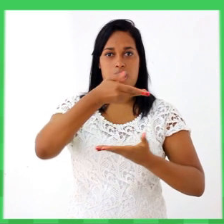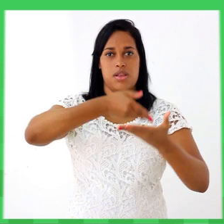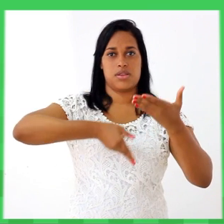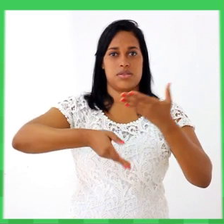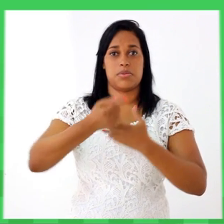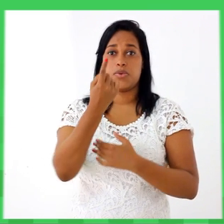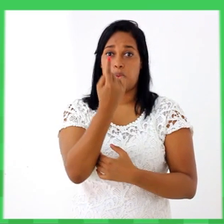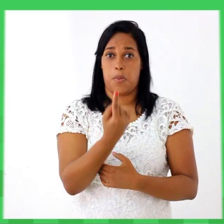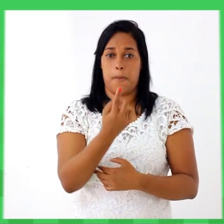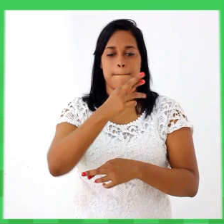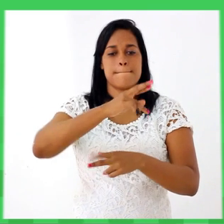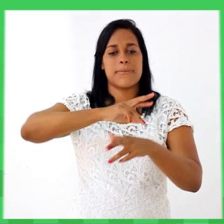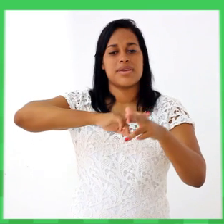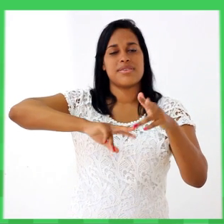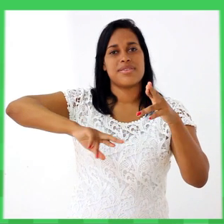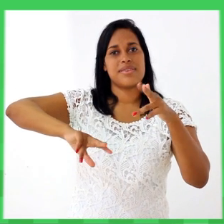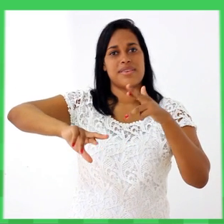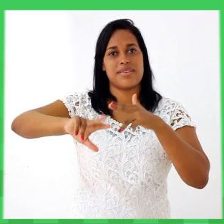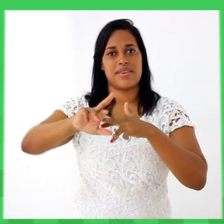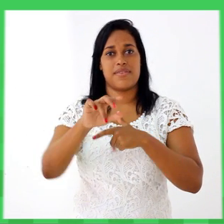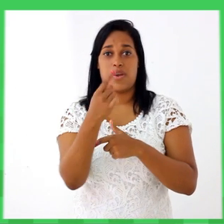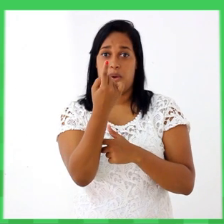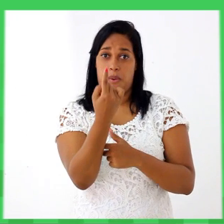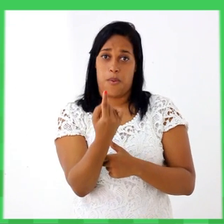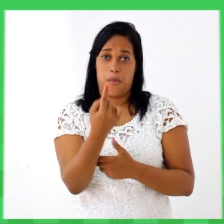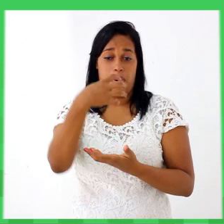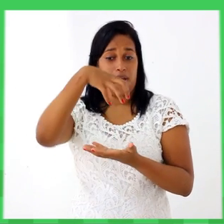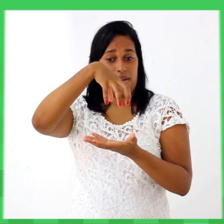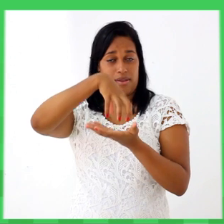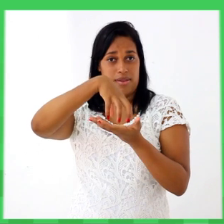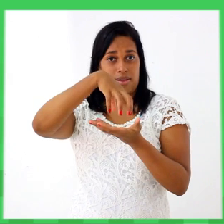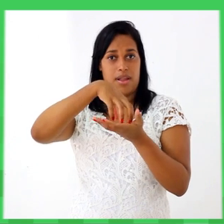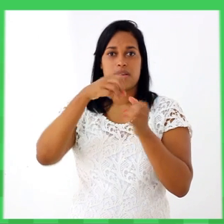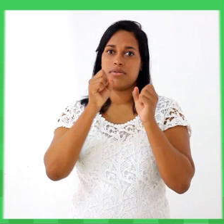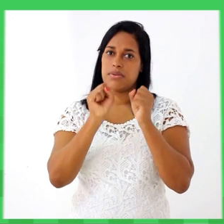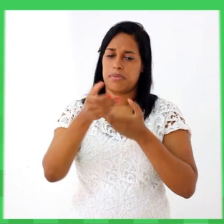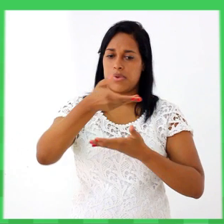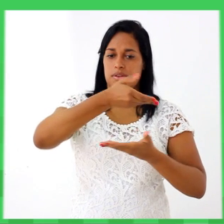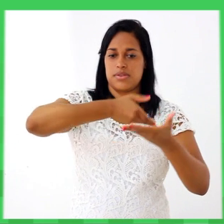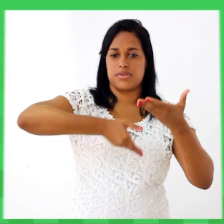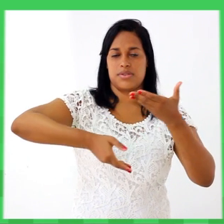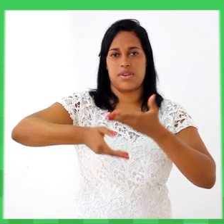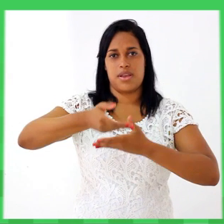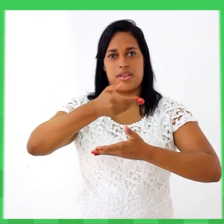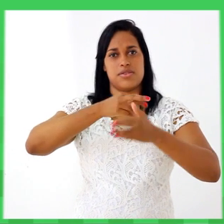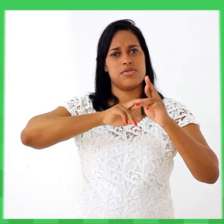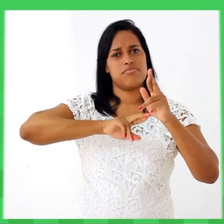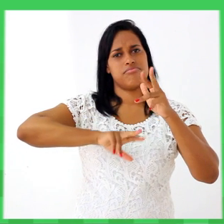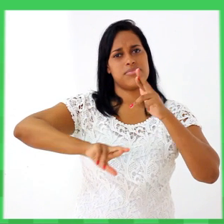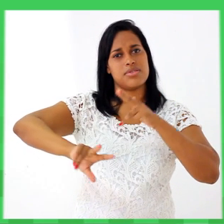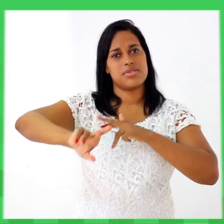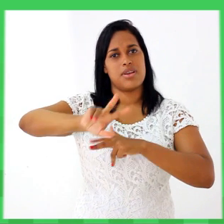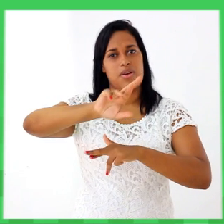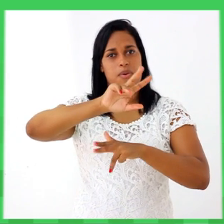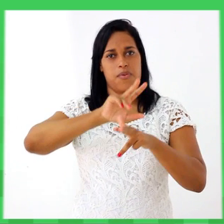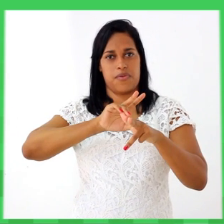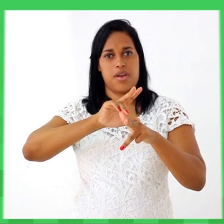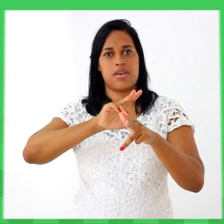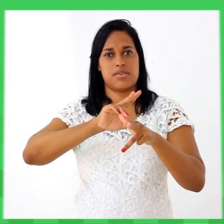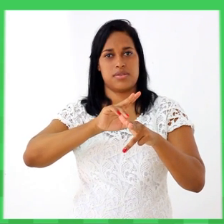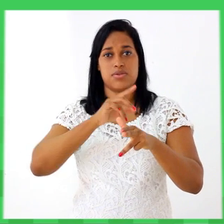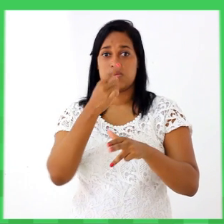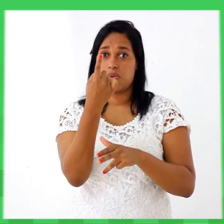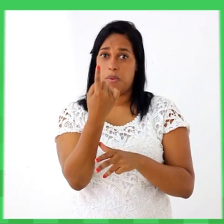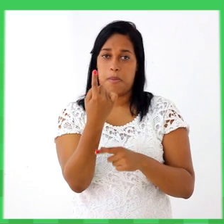para vários, uma entidade pode se relacionar com vários da outra entidade. Muitos